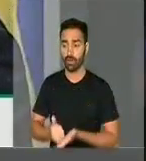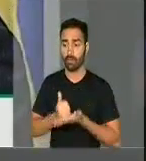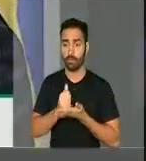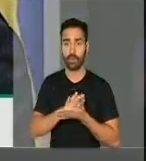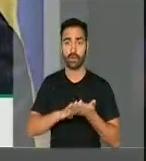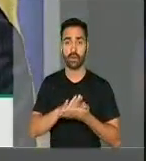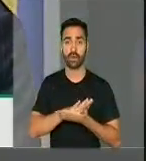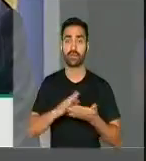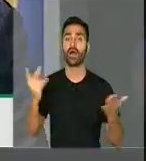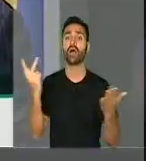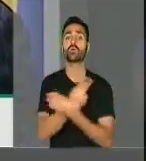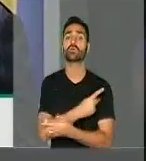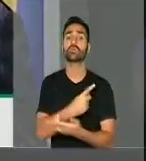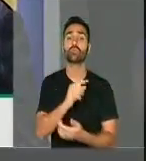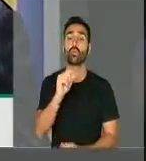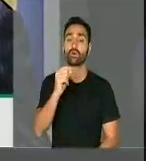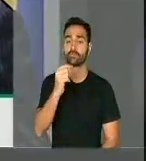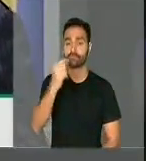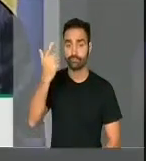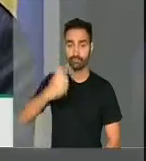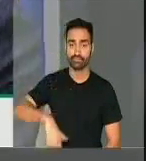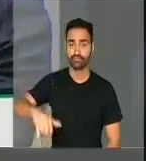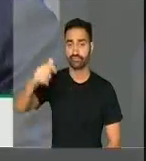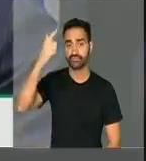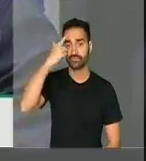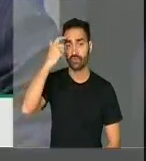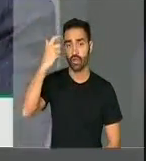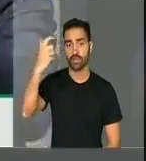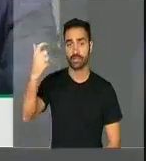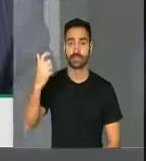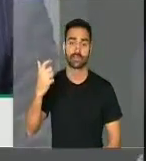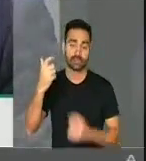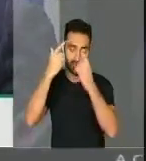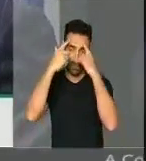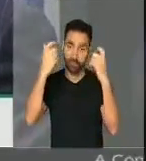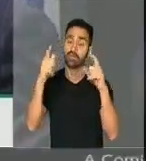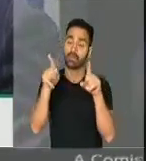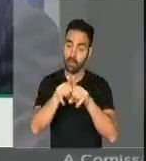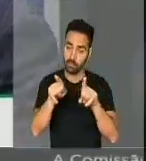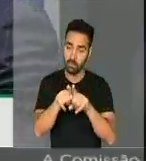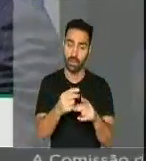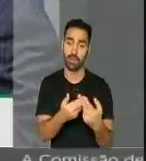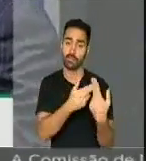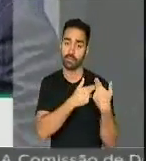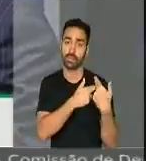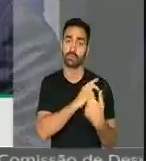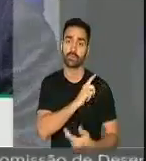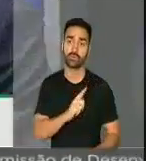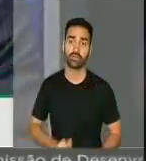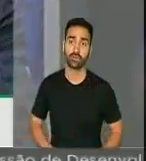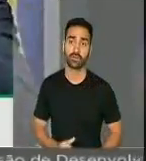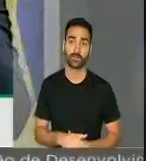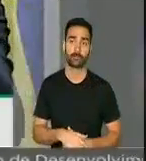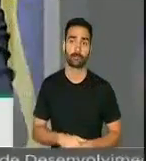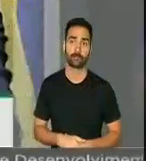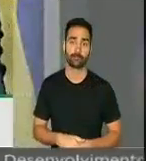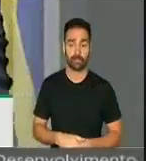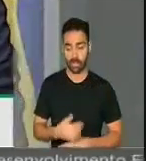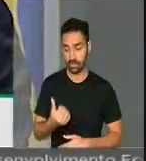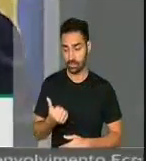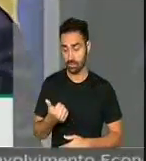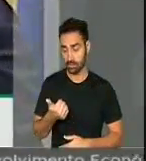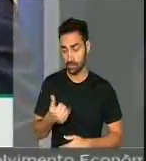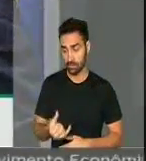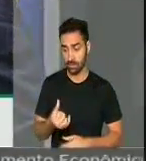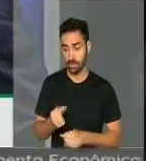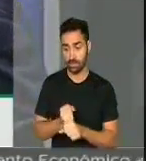que gera? Gera violência. Também responsabilidade do governo que aí estava. Ou por que não dizer, depois de 16 anos ou